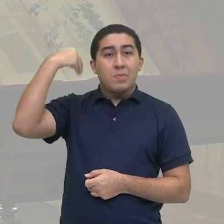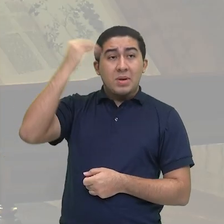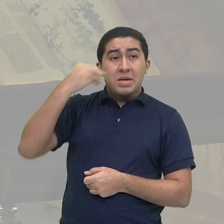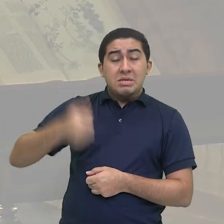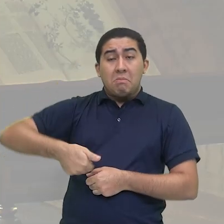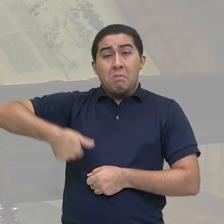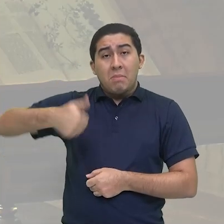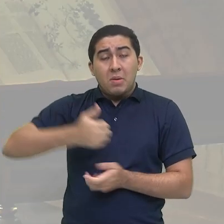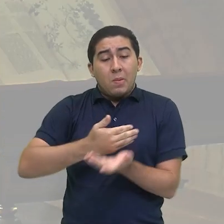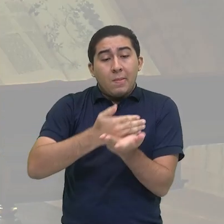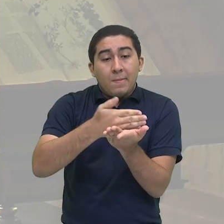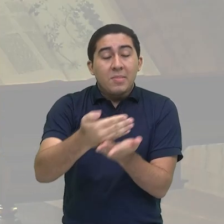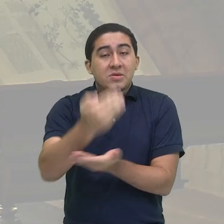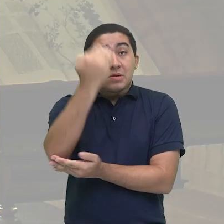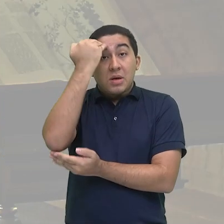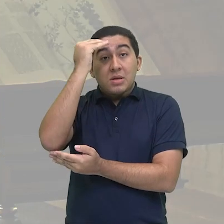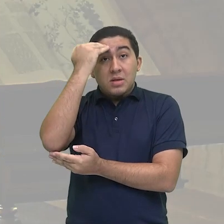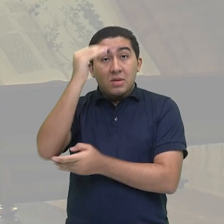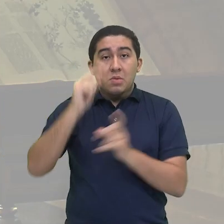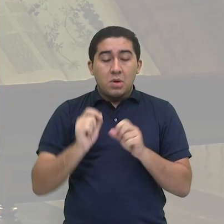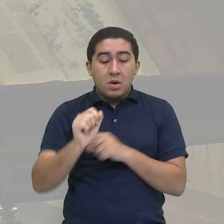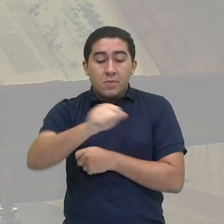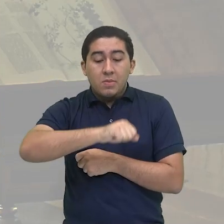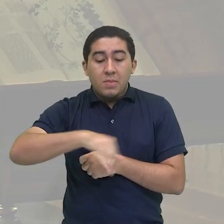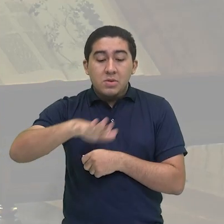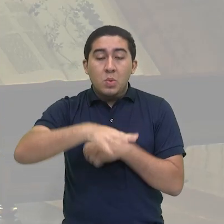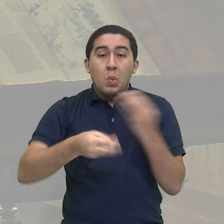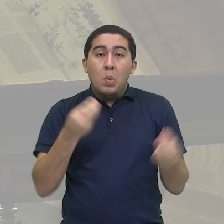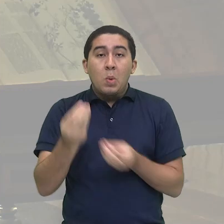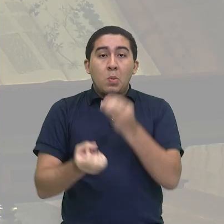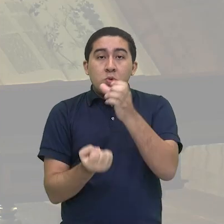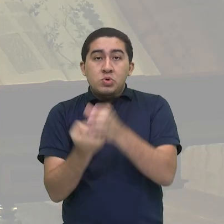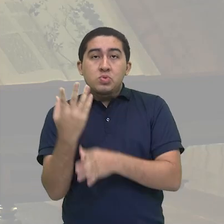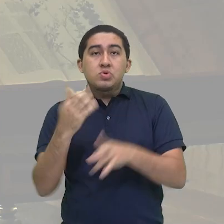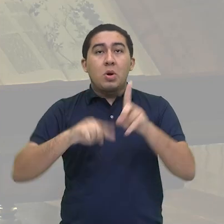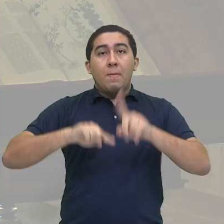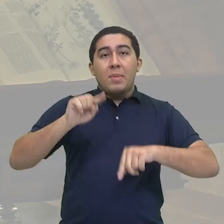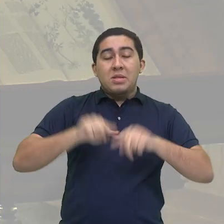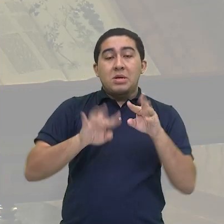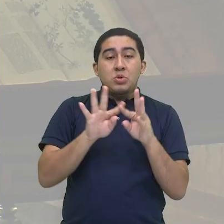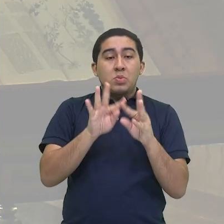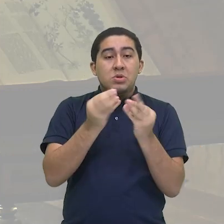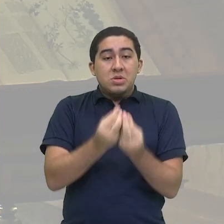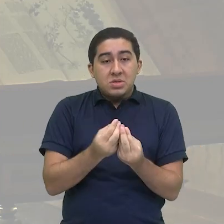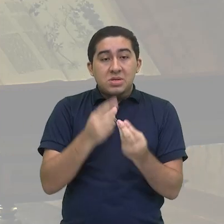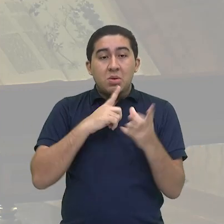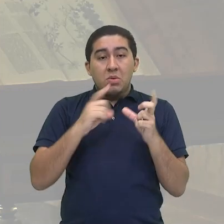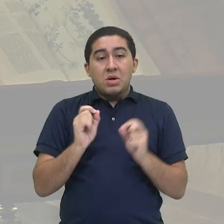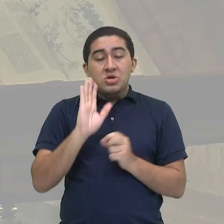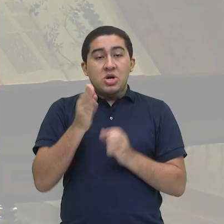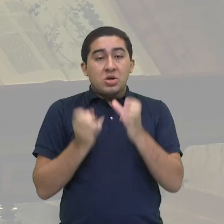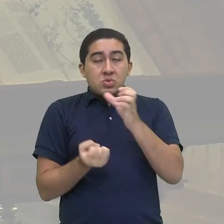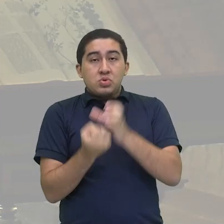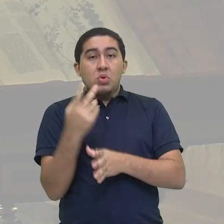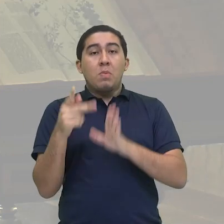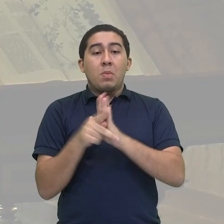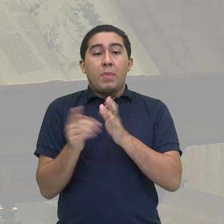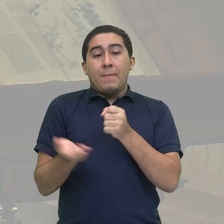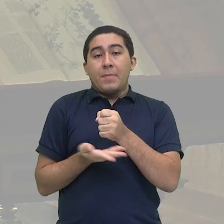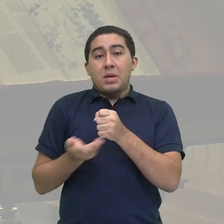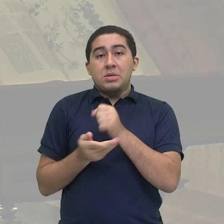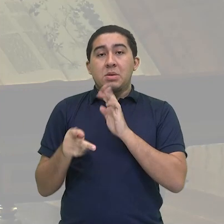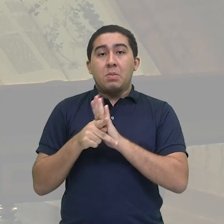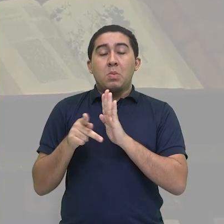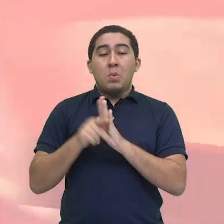de compreender a natureza da matéria lançaram as bases para a